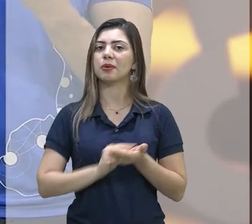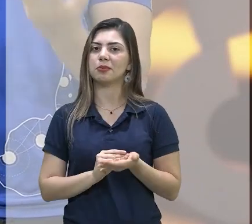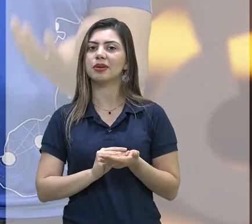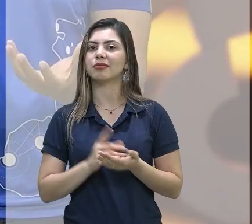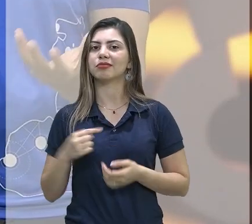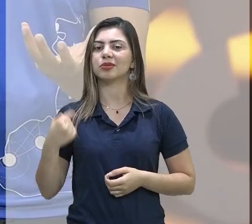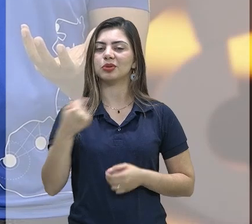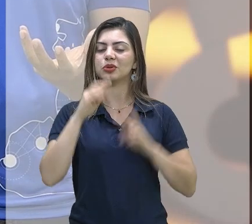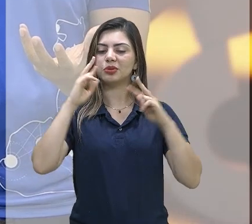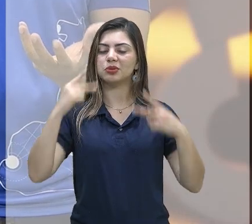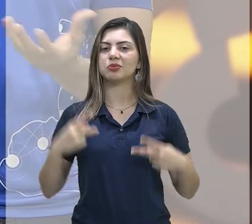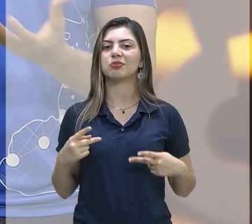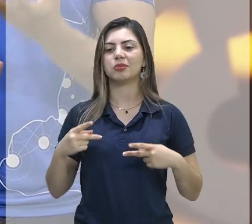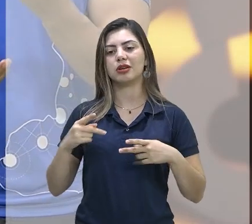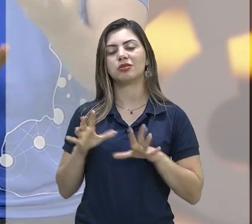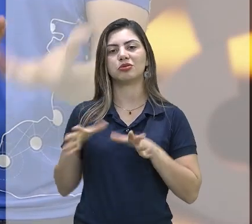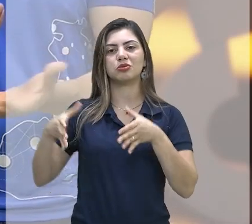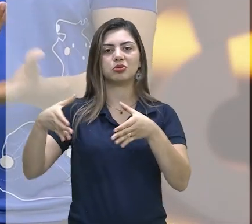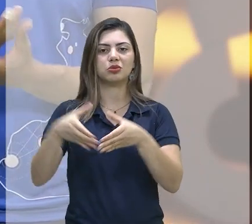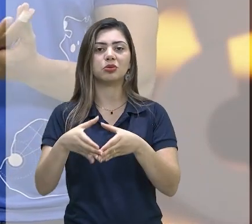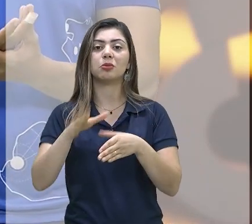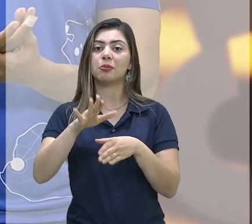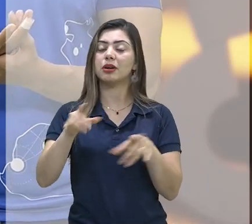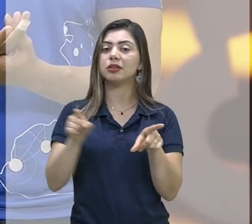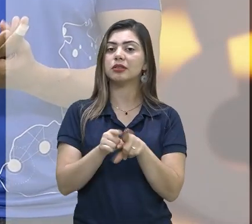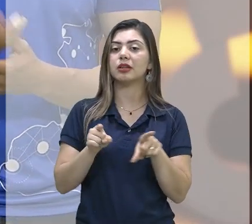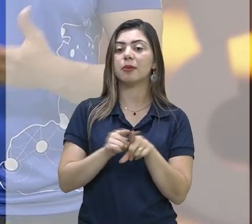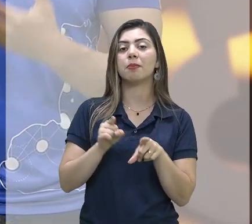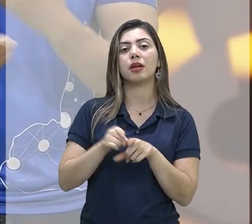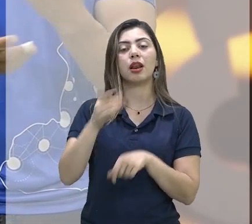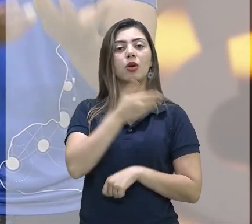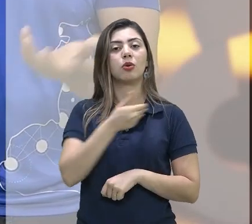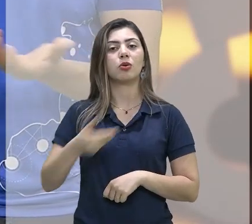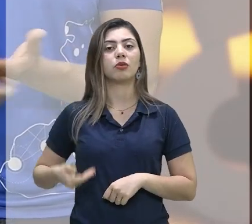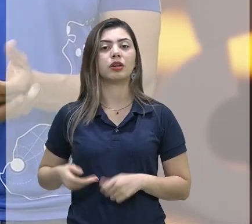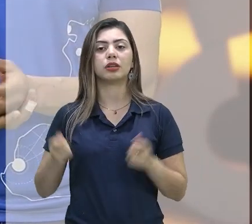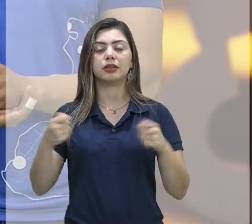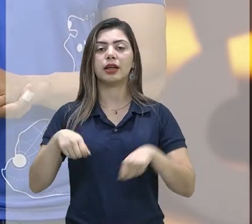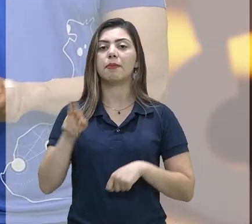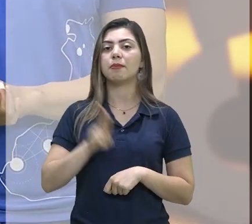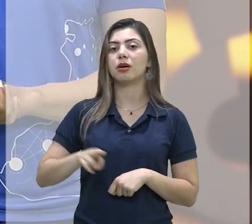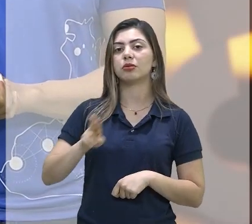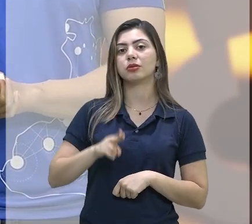enquanto coletividade, não é isso? E também pelo Estado, através